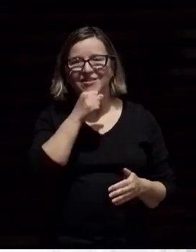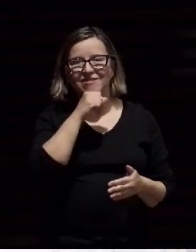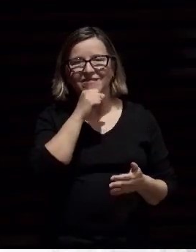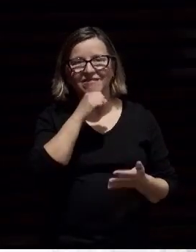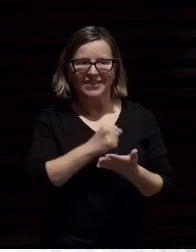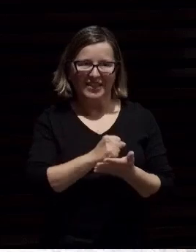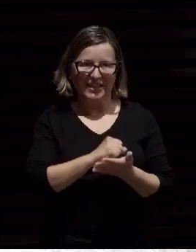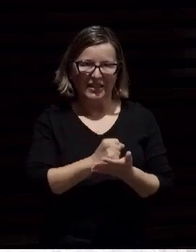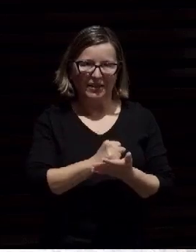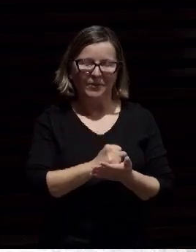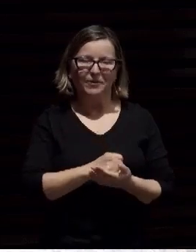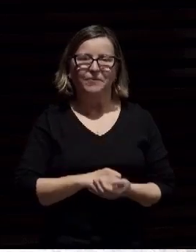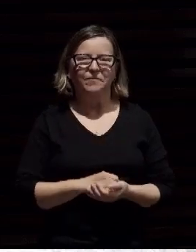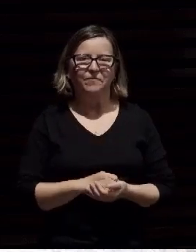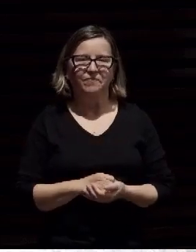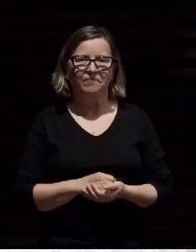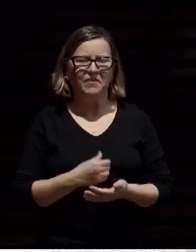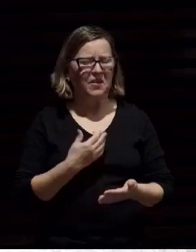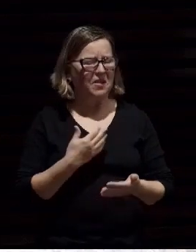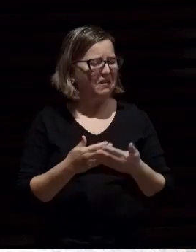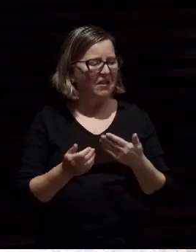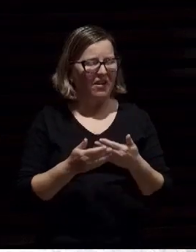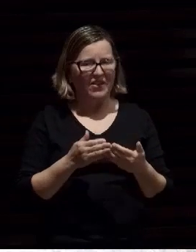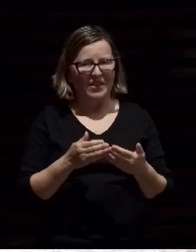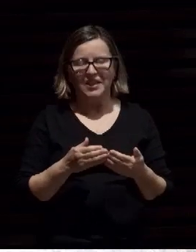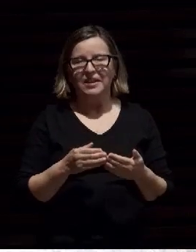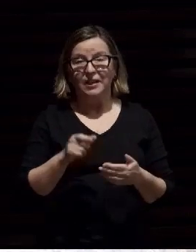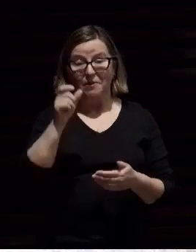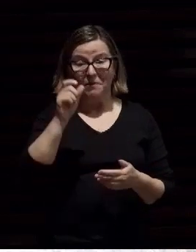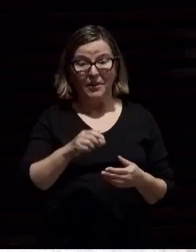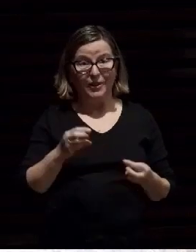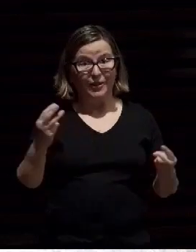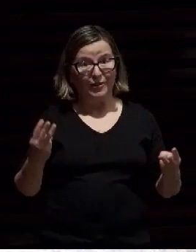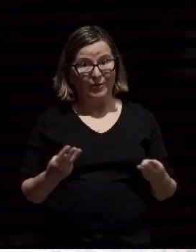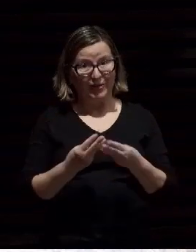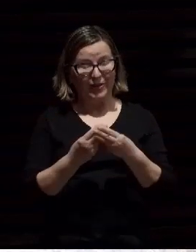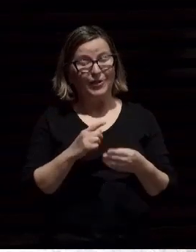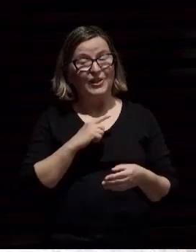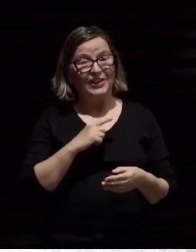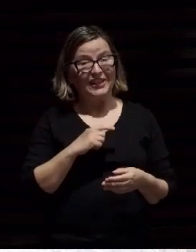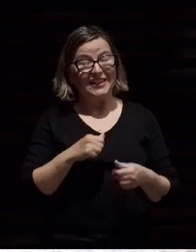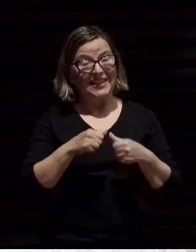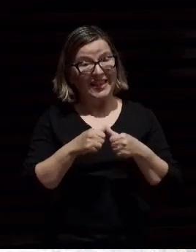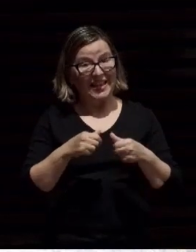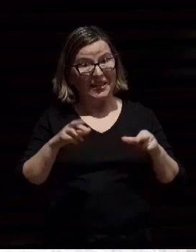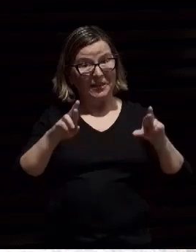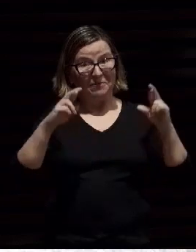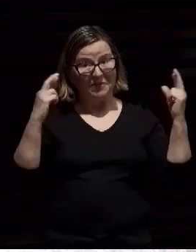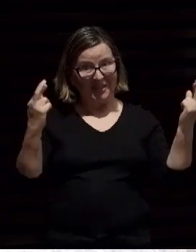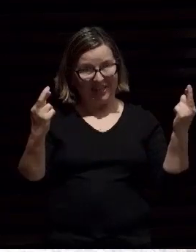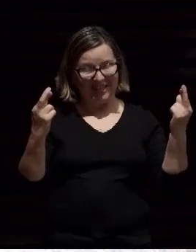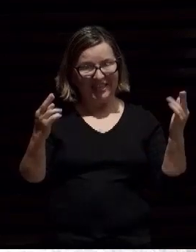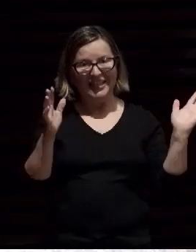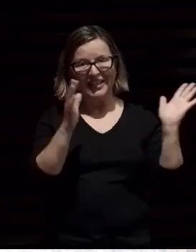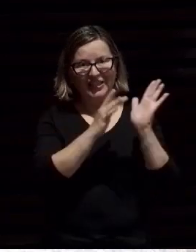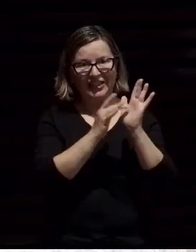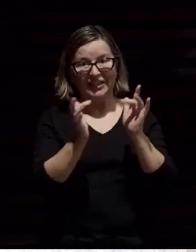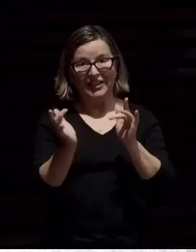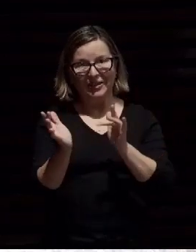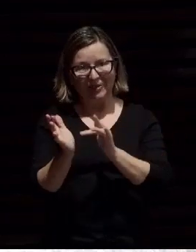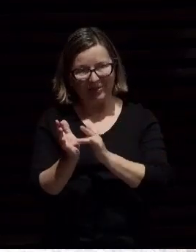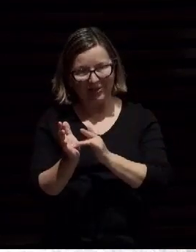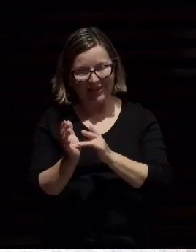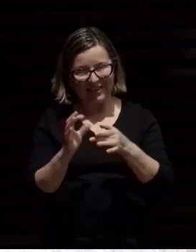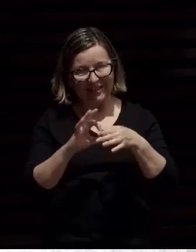Como qualquer judeu da época, eles tinham essa esperança, que Jesus iria